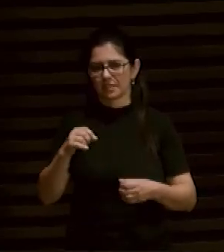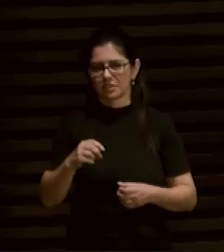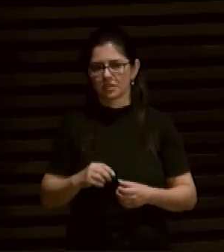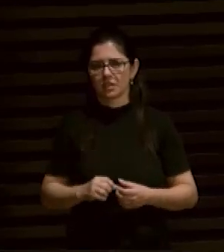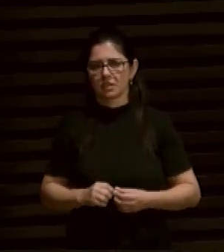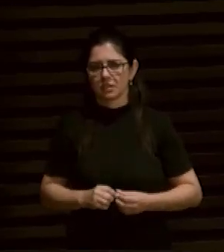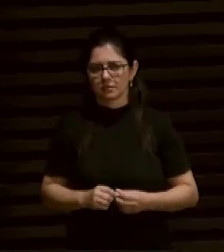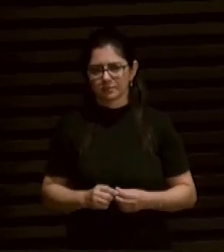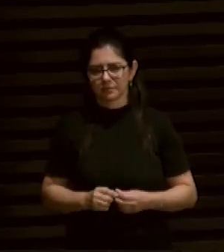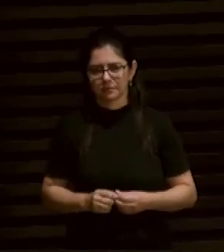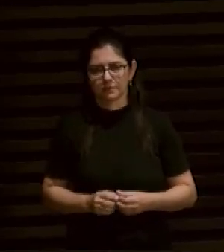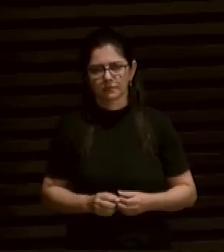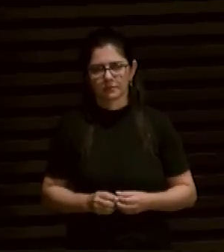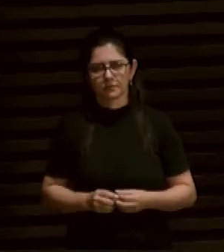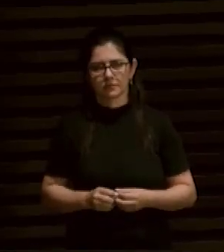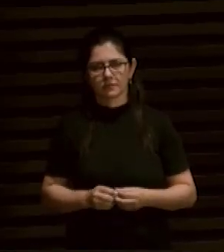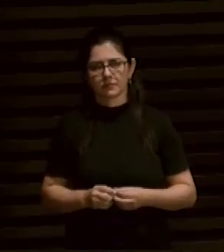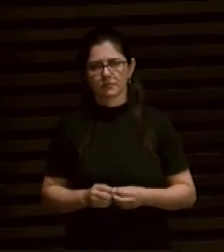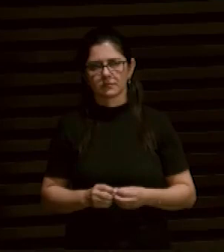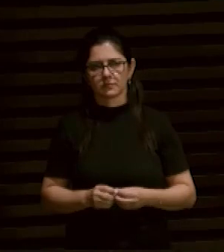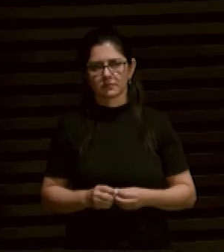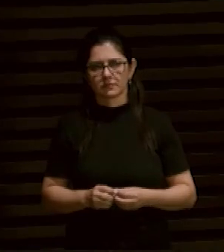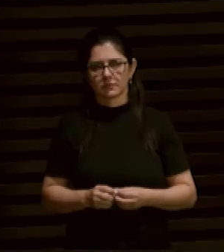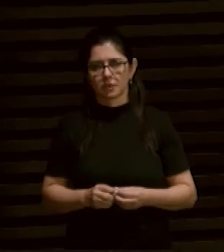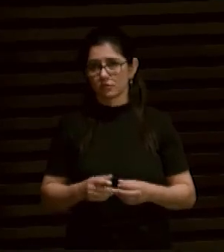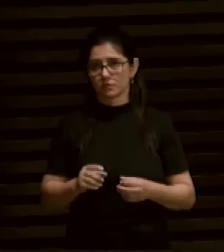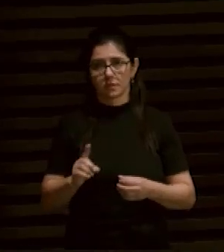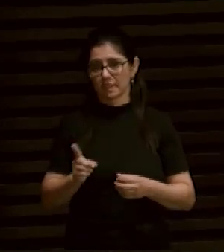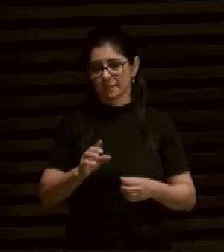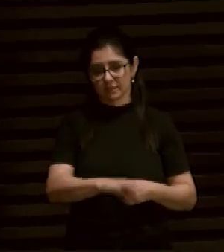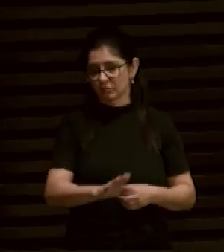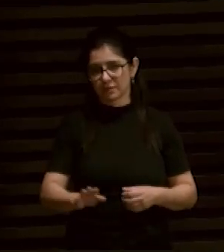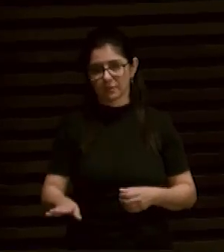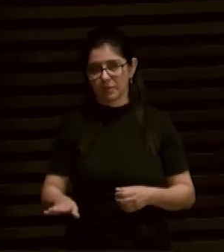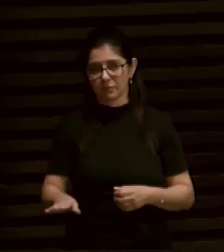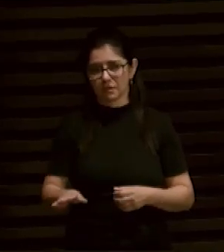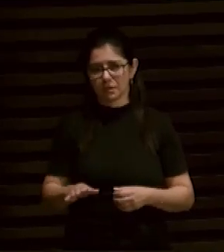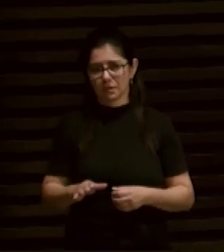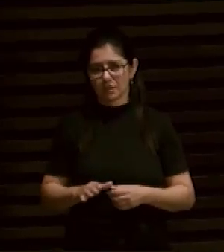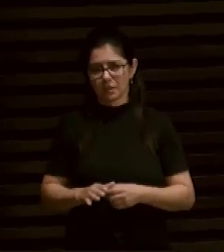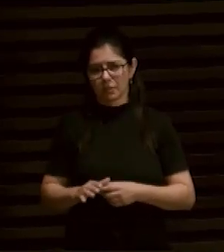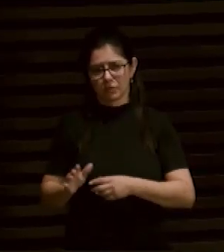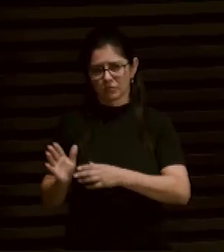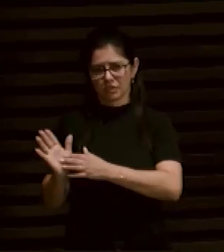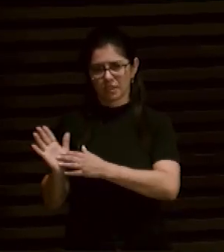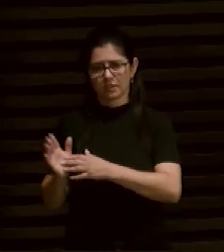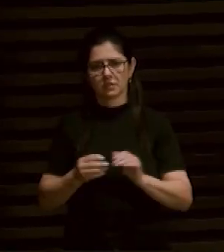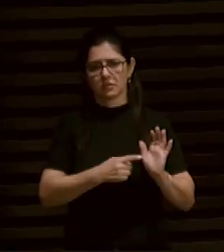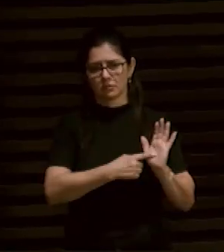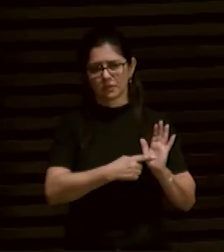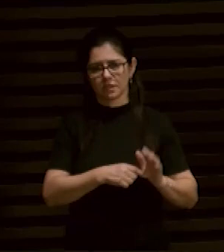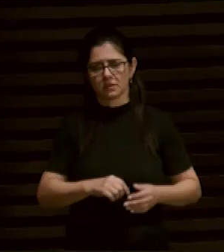na verdade, eram pessoas que não sabiam distinguir da mão direita para a mão esquerda. E entende-se que eles eram possivelmente crianças, por isso que